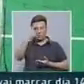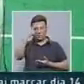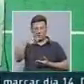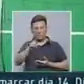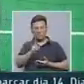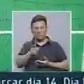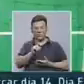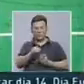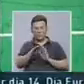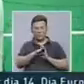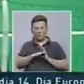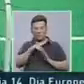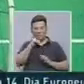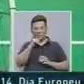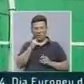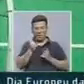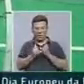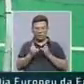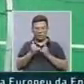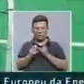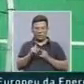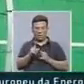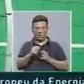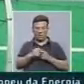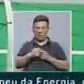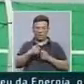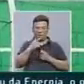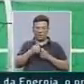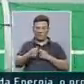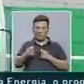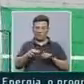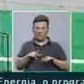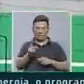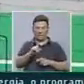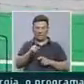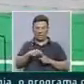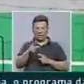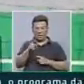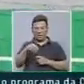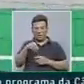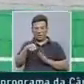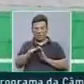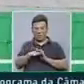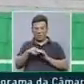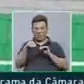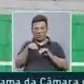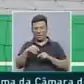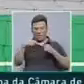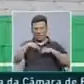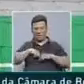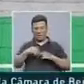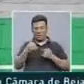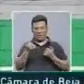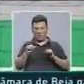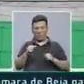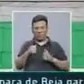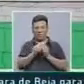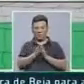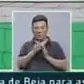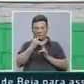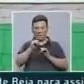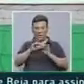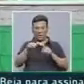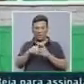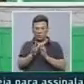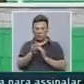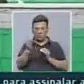eles não são programados automaticamente, não, nem à distância, é uma programação interna, autónoma. Tem que se deixar muito claro que estes robôs estão tudo a executar